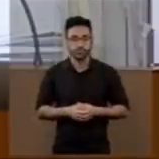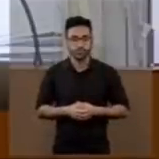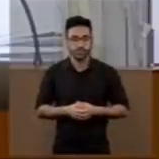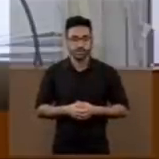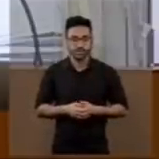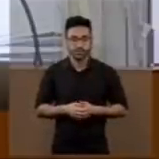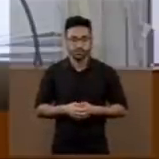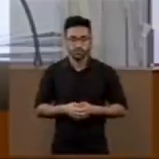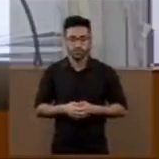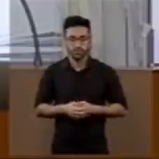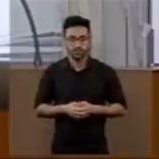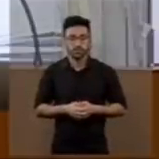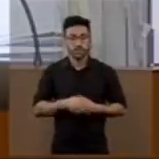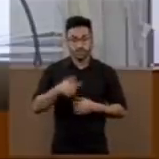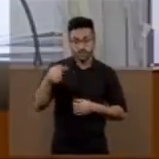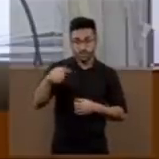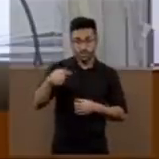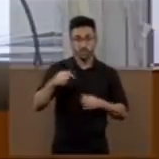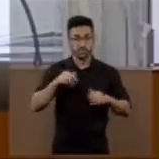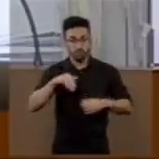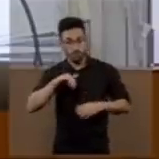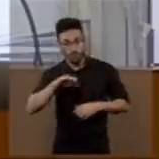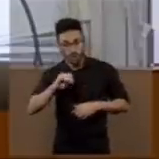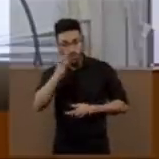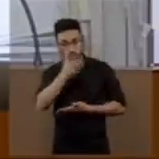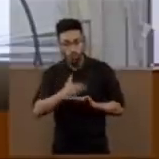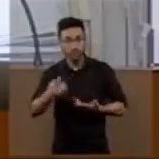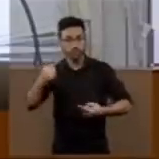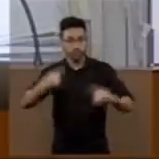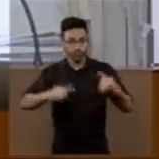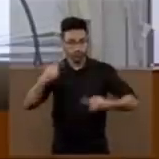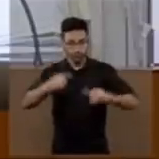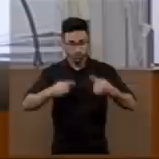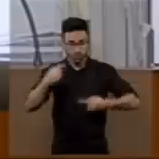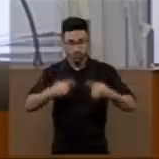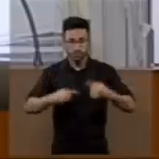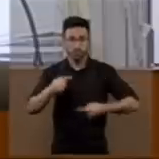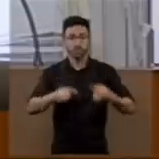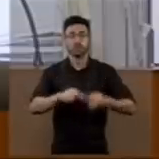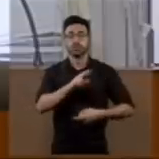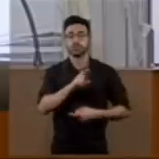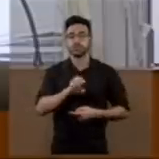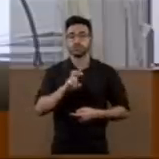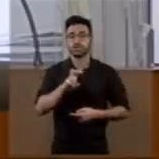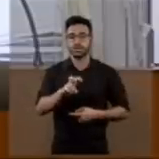Em 7 de maio, iniciou-se o julgamento do recurso extraordinário número